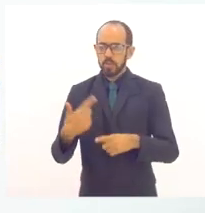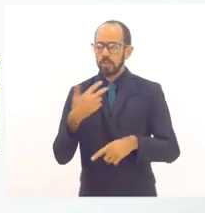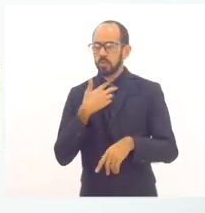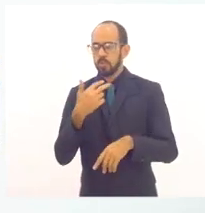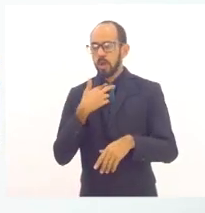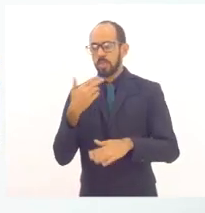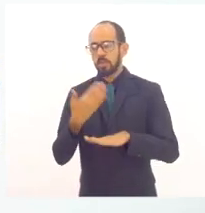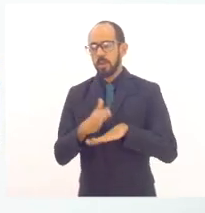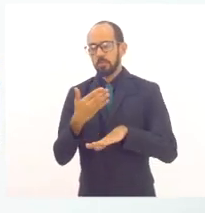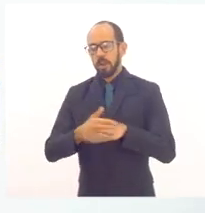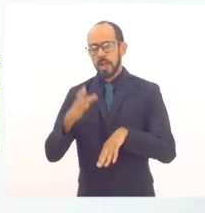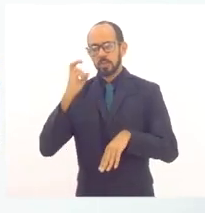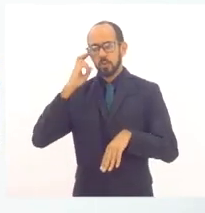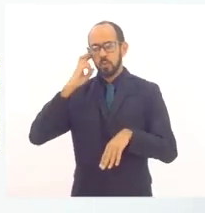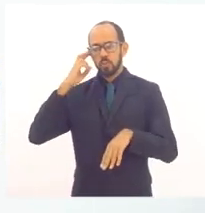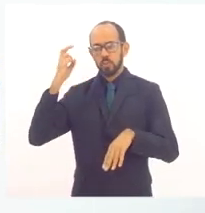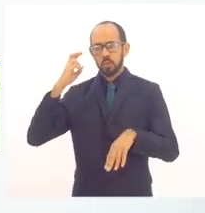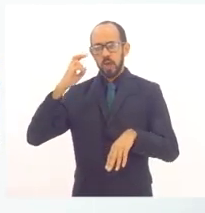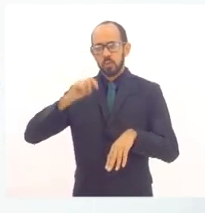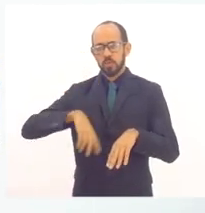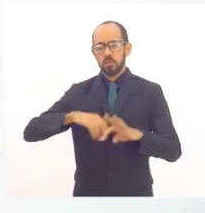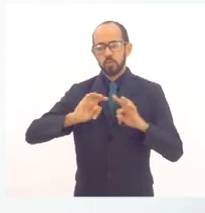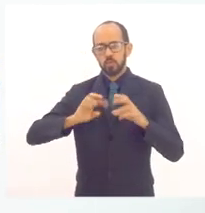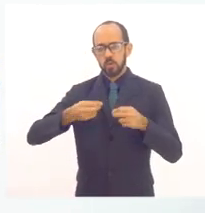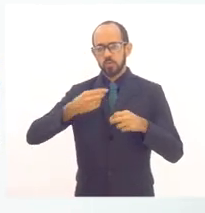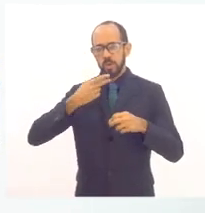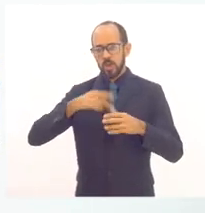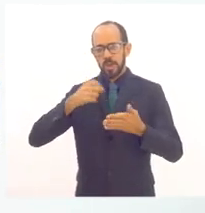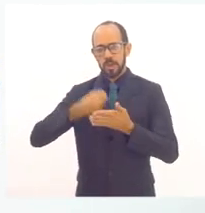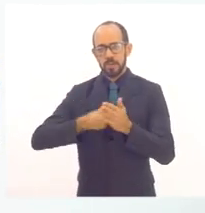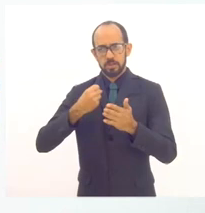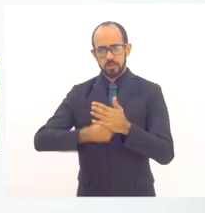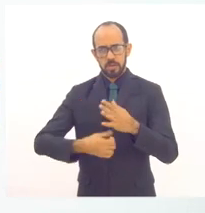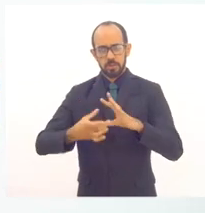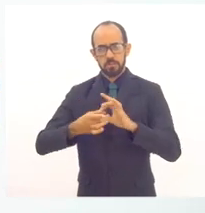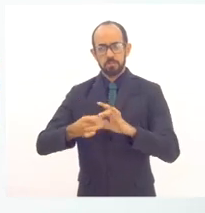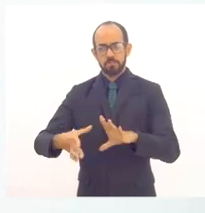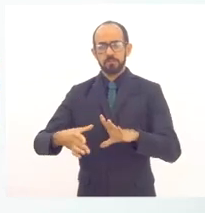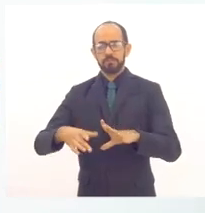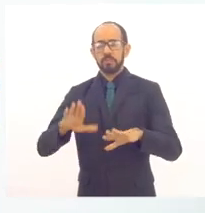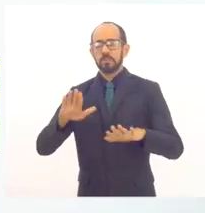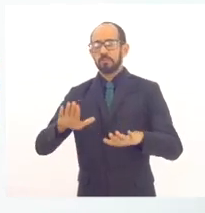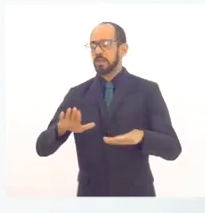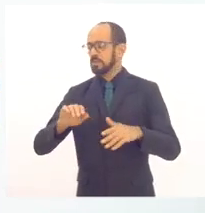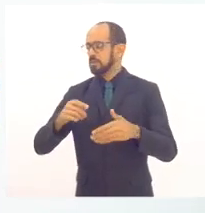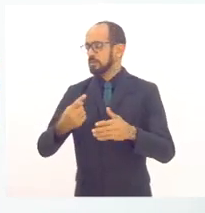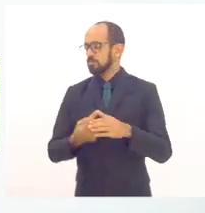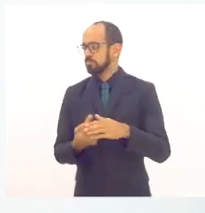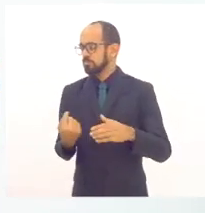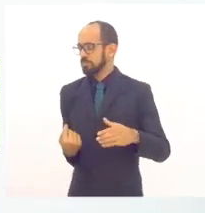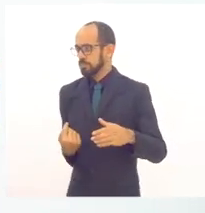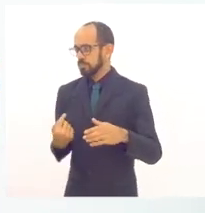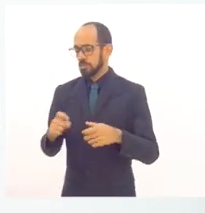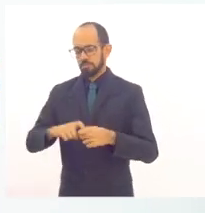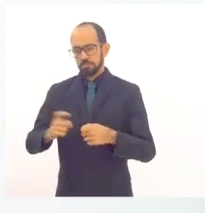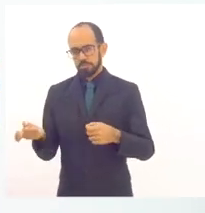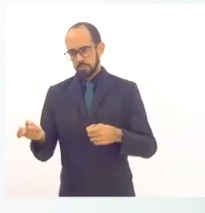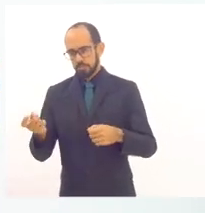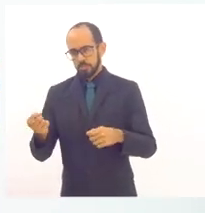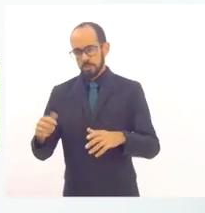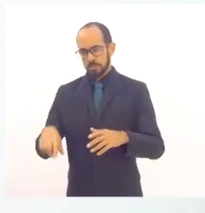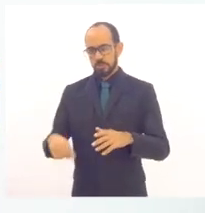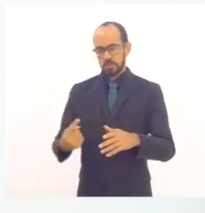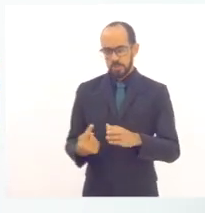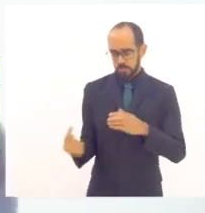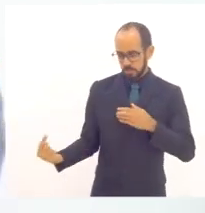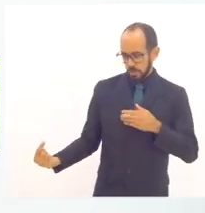prática cultural que todo mundo diz que é a luta da liberdade, excluindo as pessoas, né? Então, nós propusemos, dentro daquilo que a